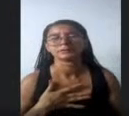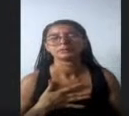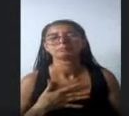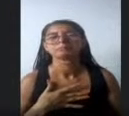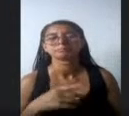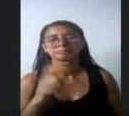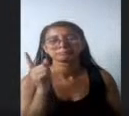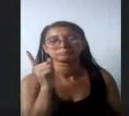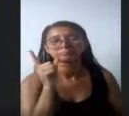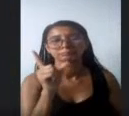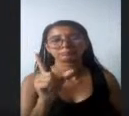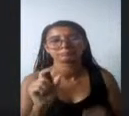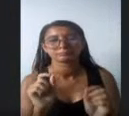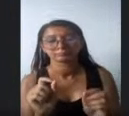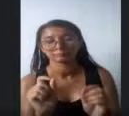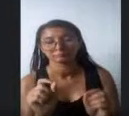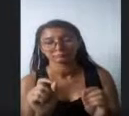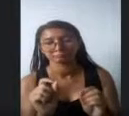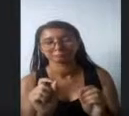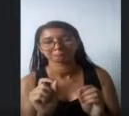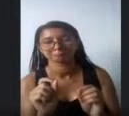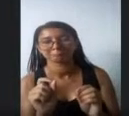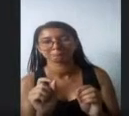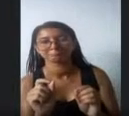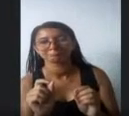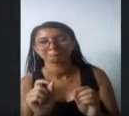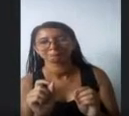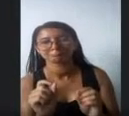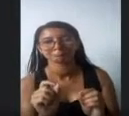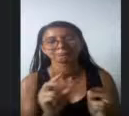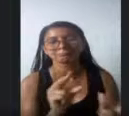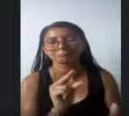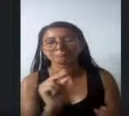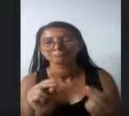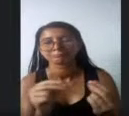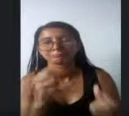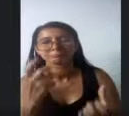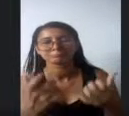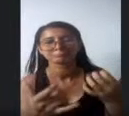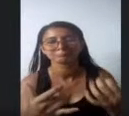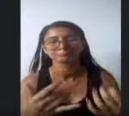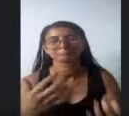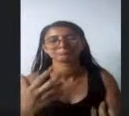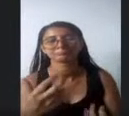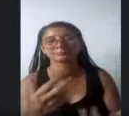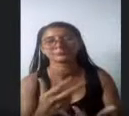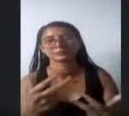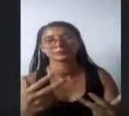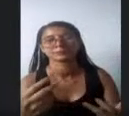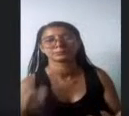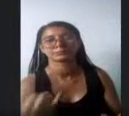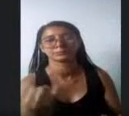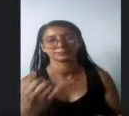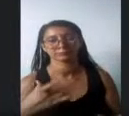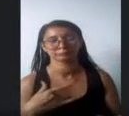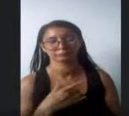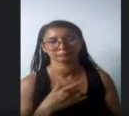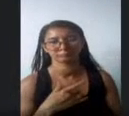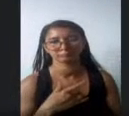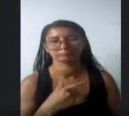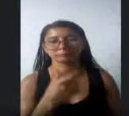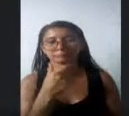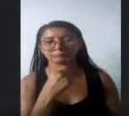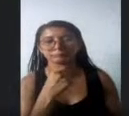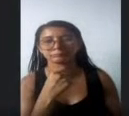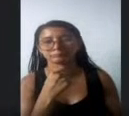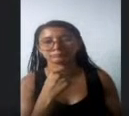de trabalho na saúde do homem que nos desafiam a olhar, né? Então, acho que para a gente poder, eu não estou, né? Primeiro, eu queria saudar